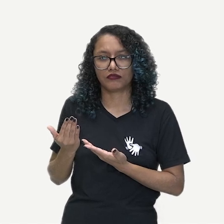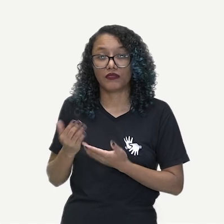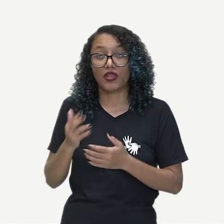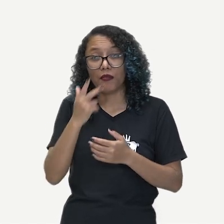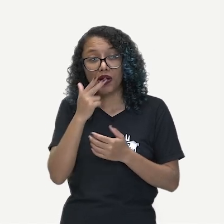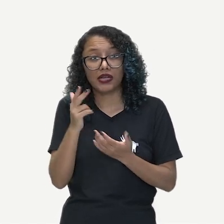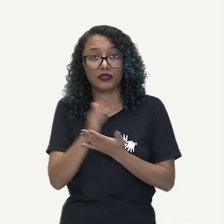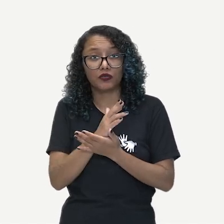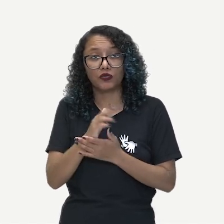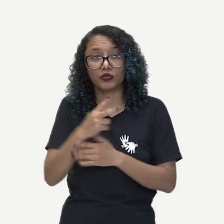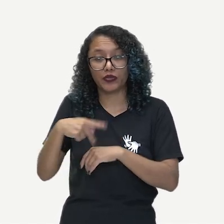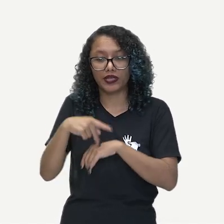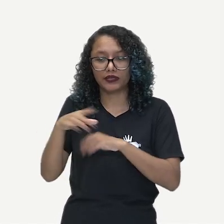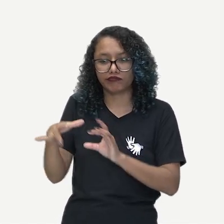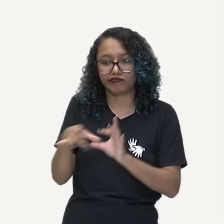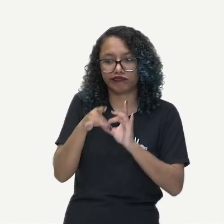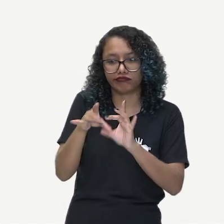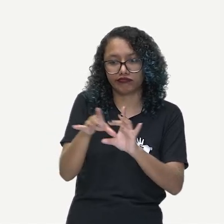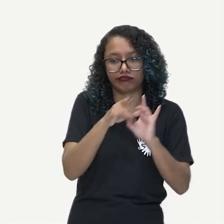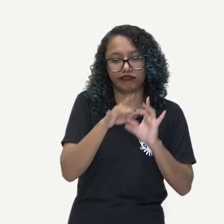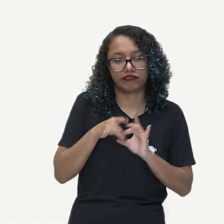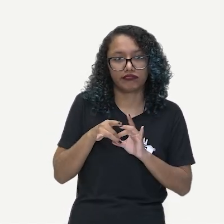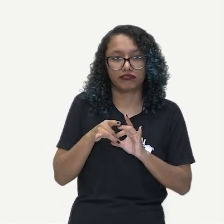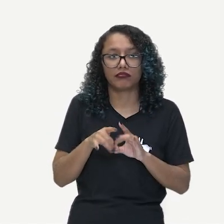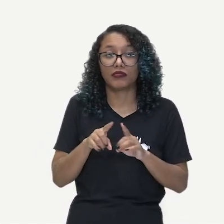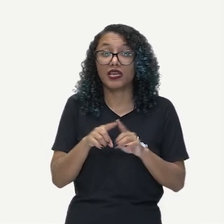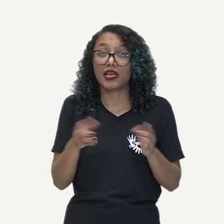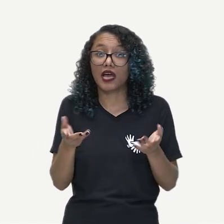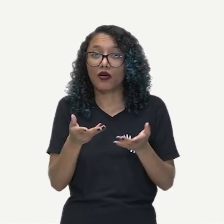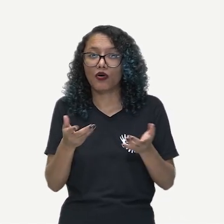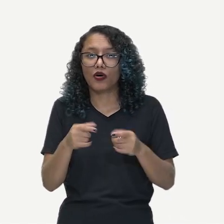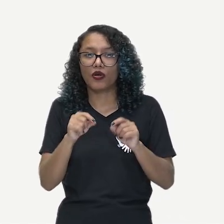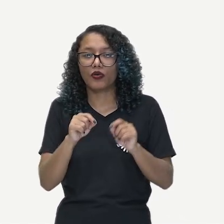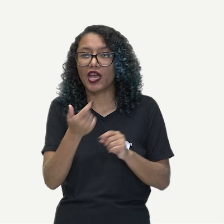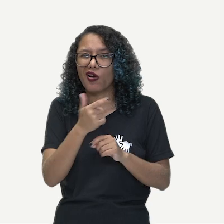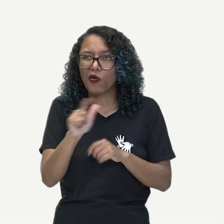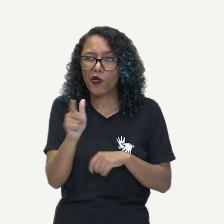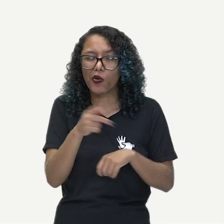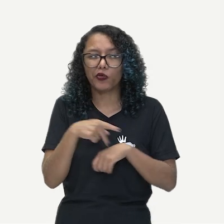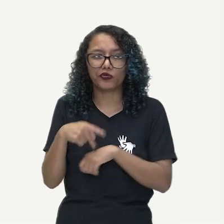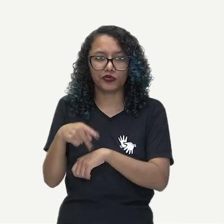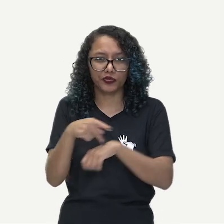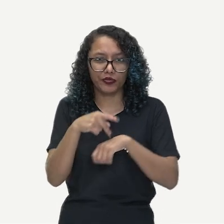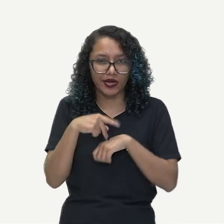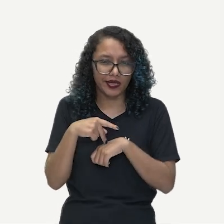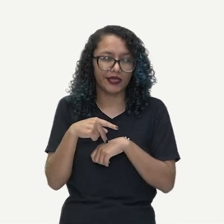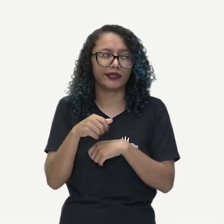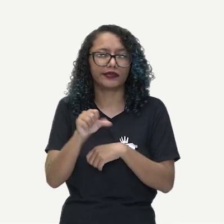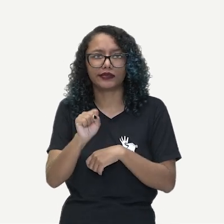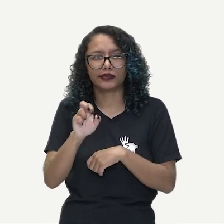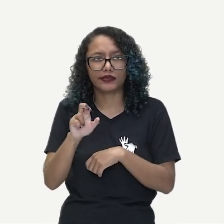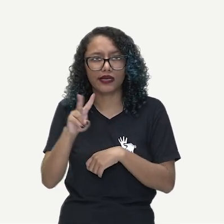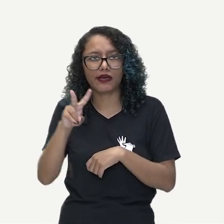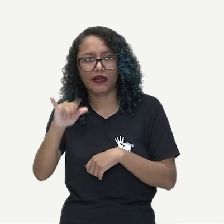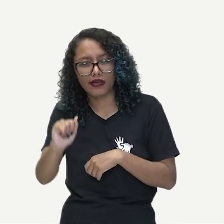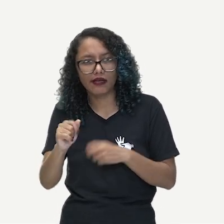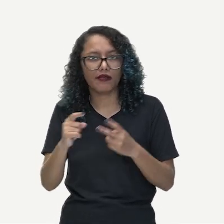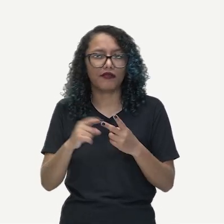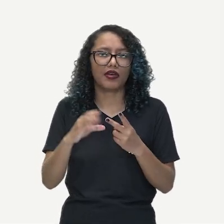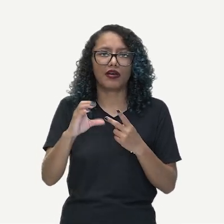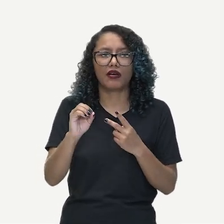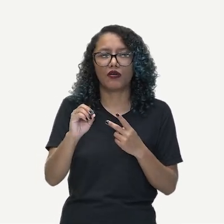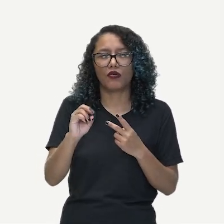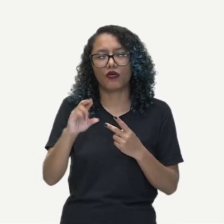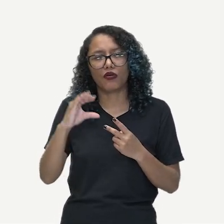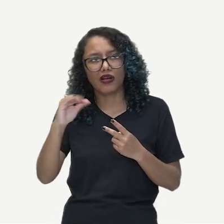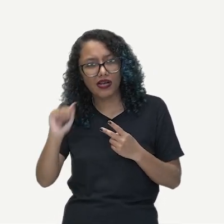que aí estavam, que hoje é o território de Kosovo, Montenegro, Sérvia, Croácia. E aí também